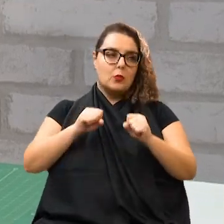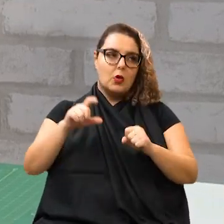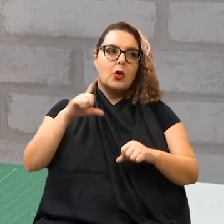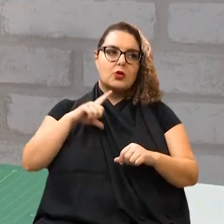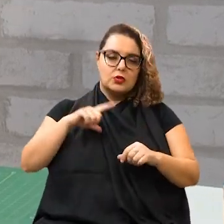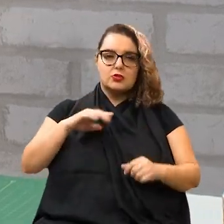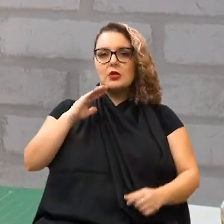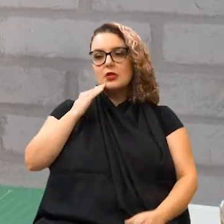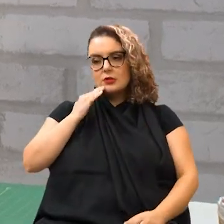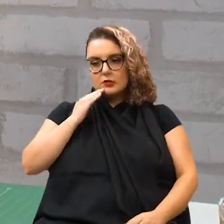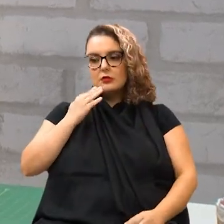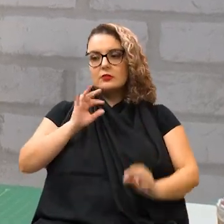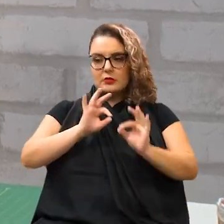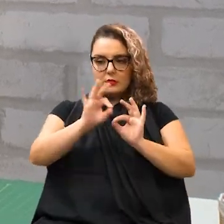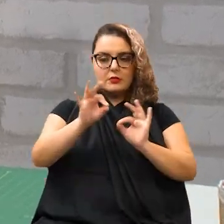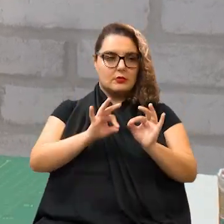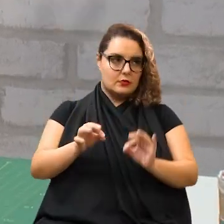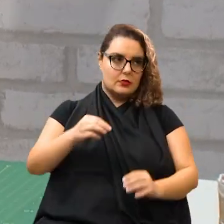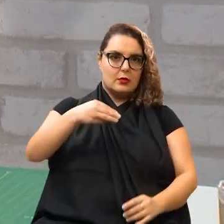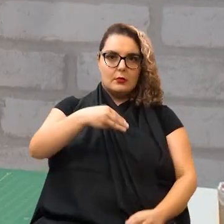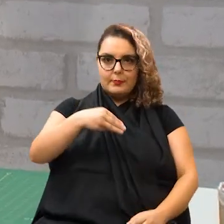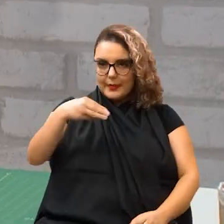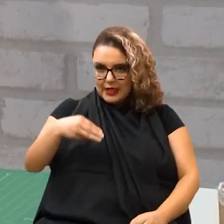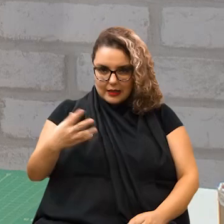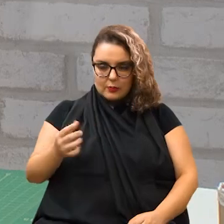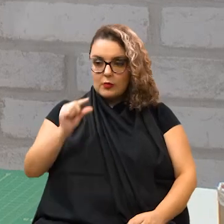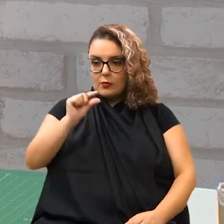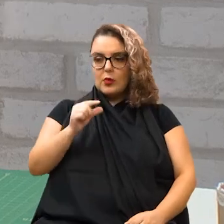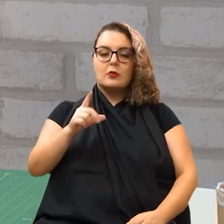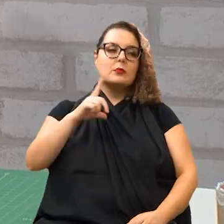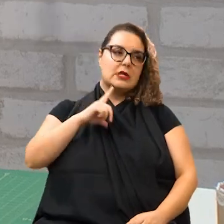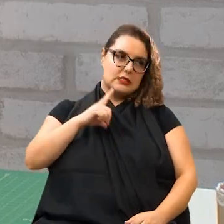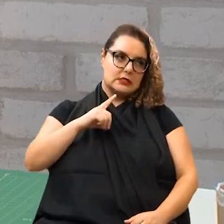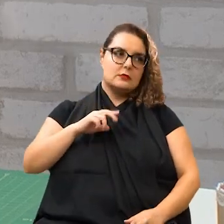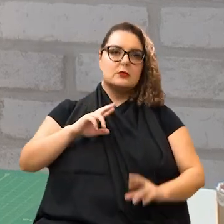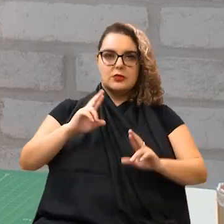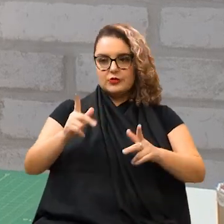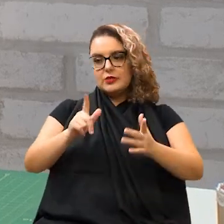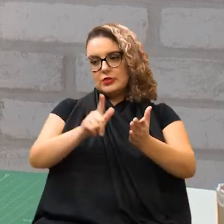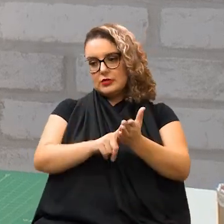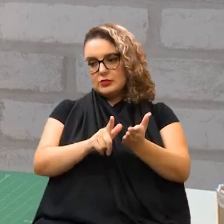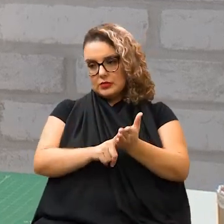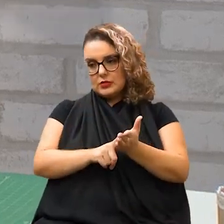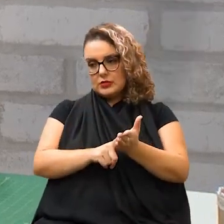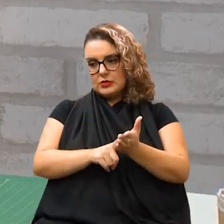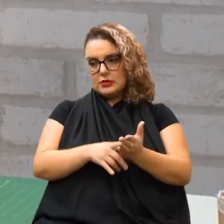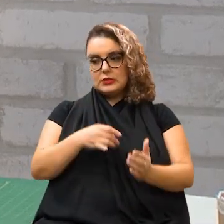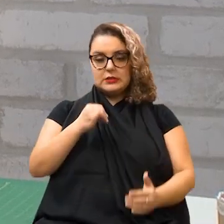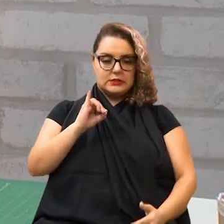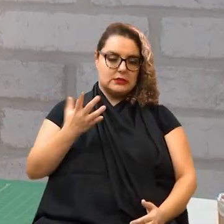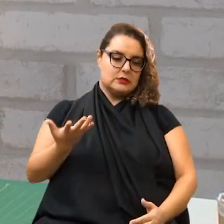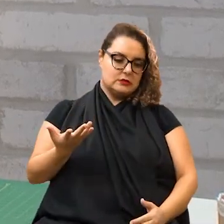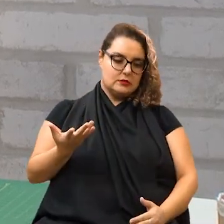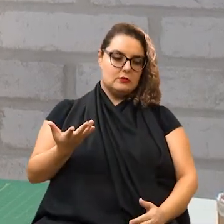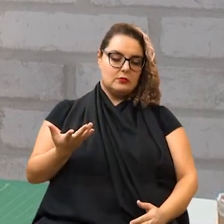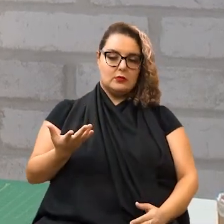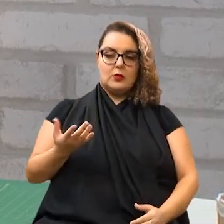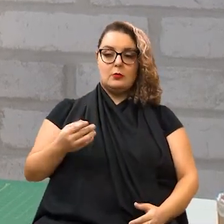pode haver, sim, erros de medida, milimetricamente, coisinha pouca, mas que vai fazer uma diferença no papel. Se fosse